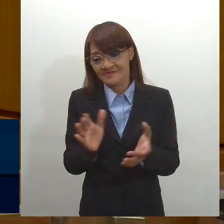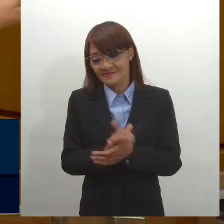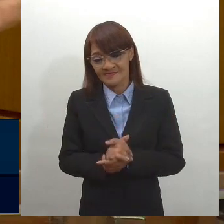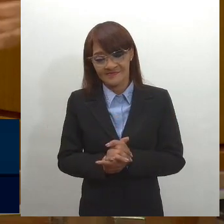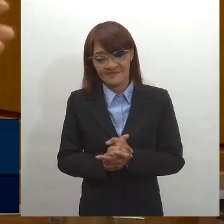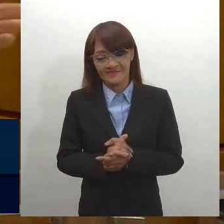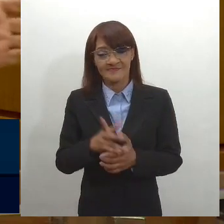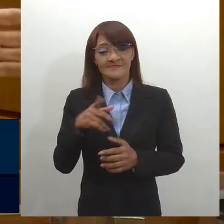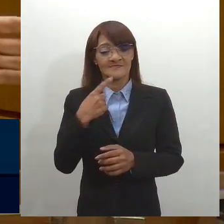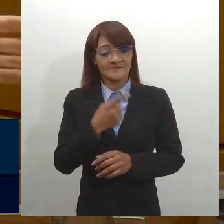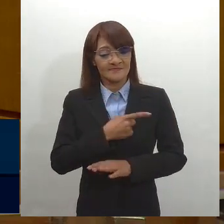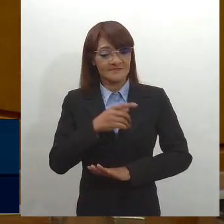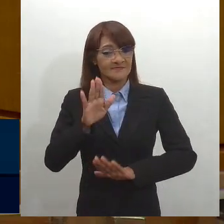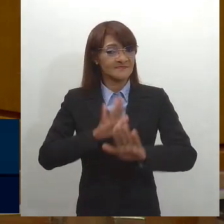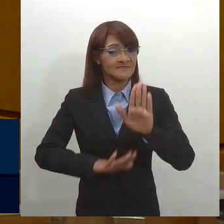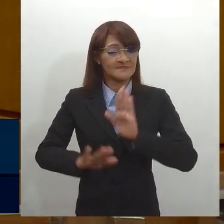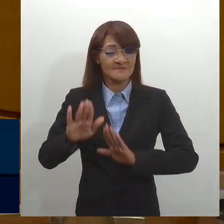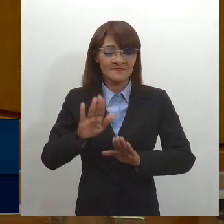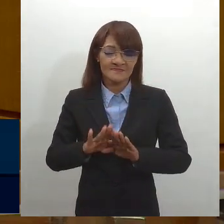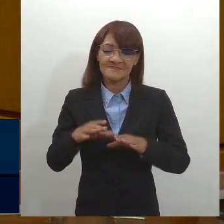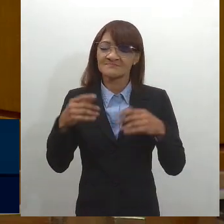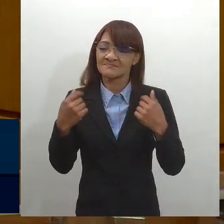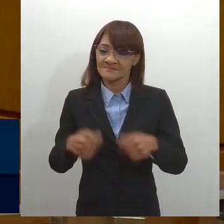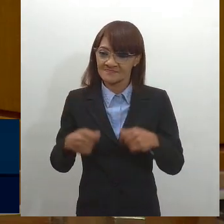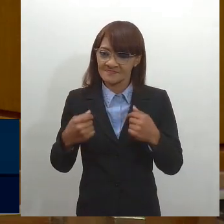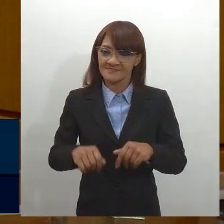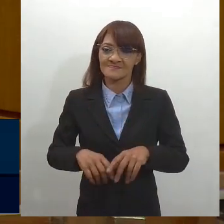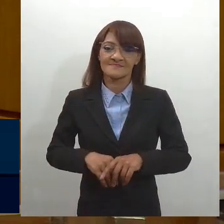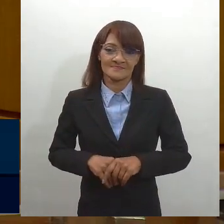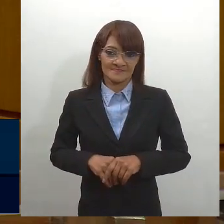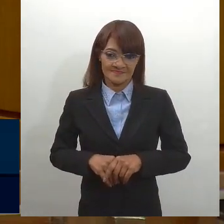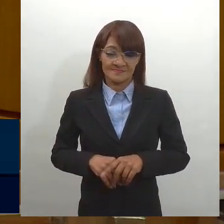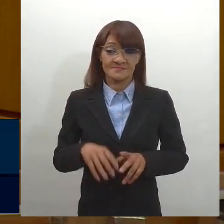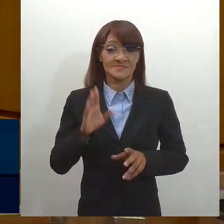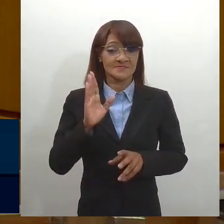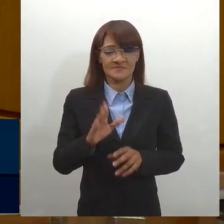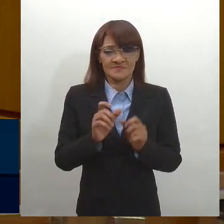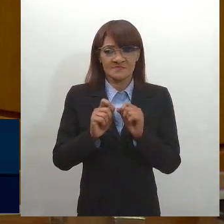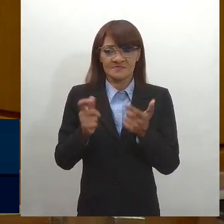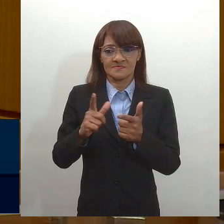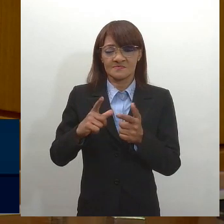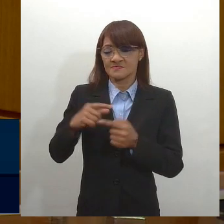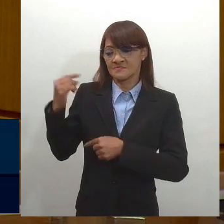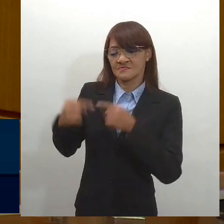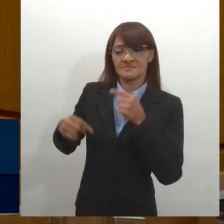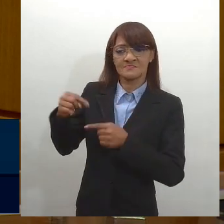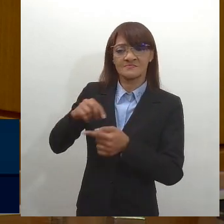que existem várias políticas públicas, Cacá, mas nós precisamos